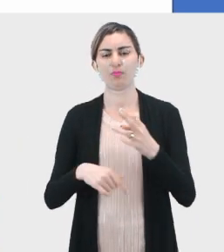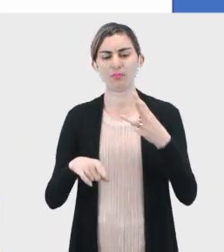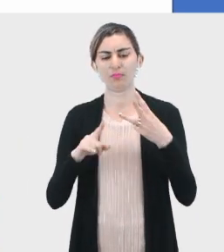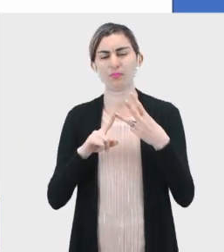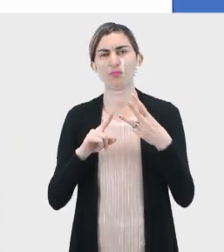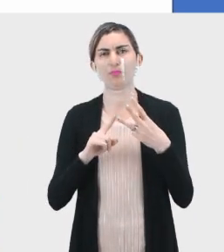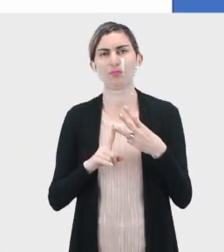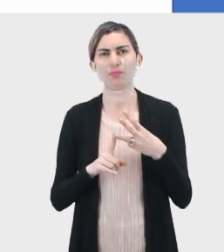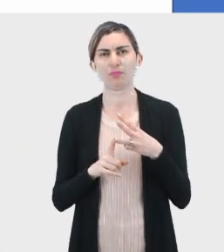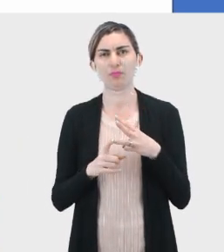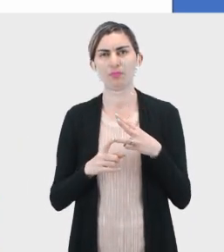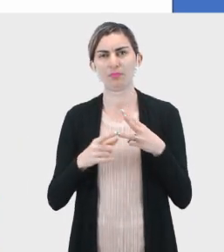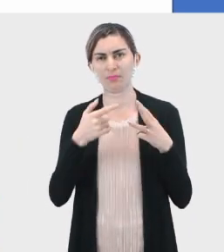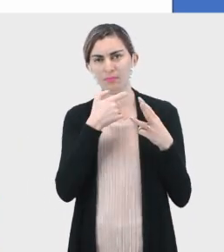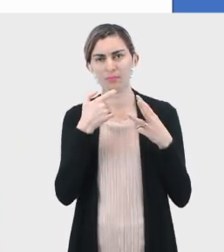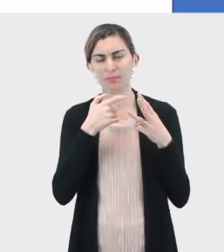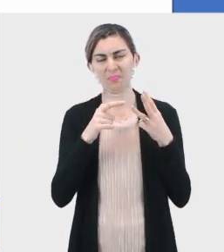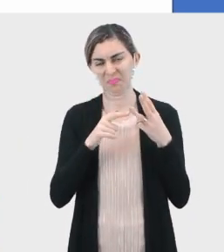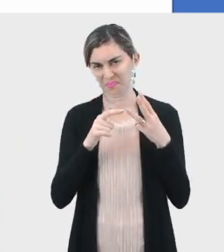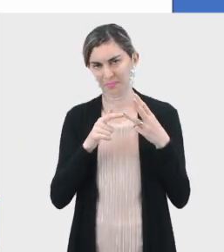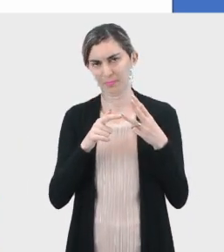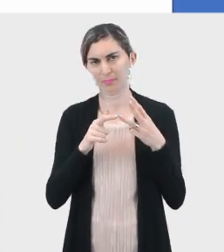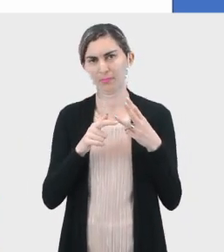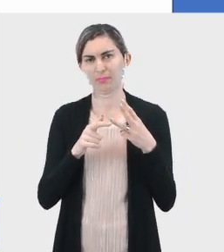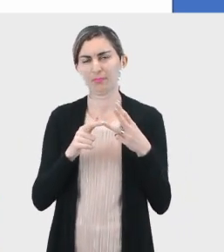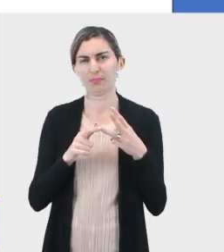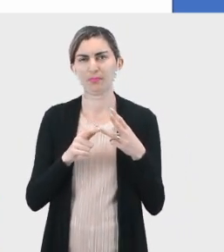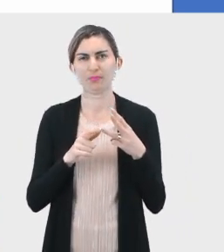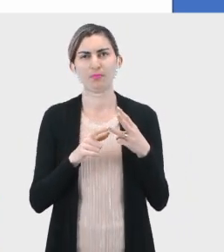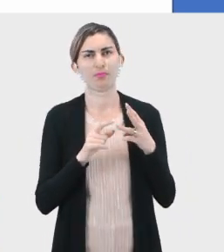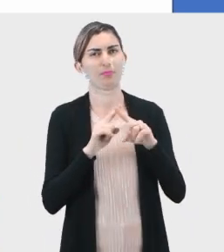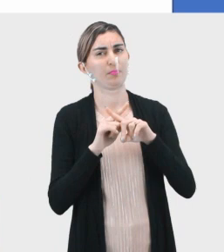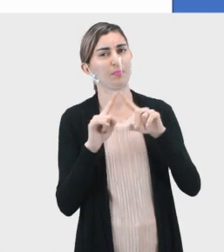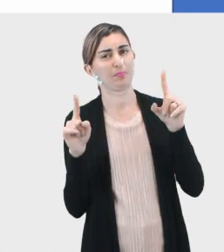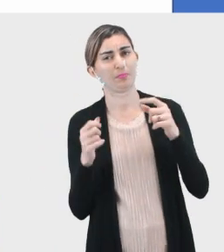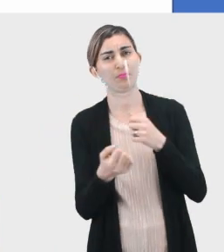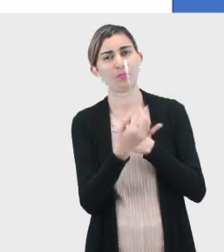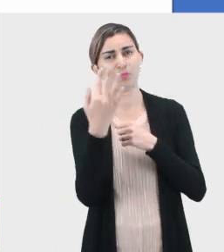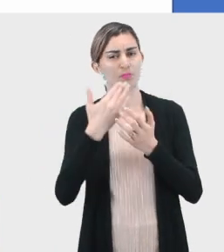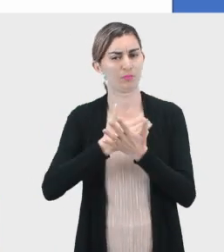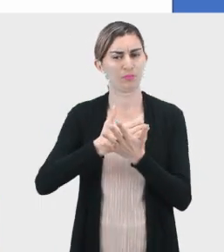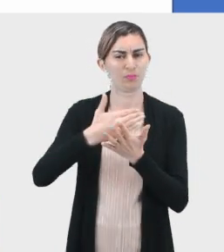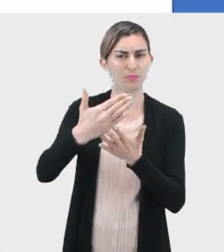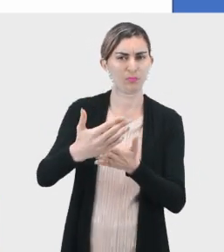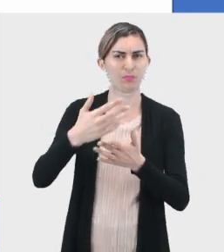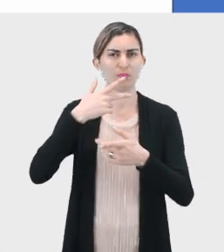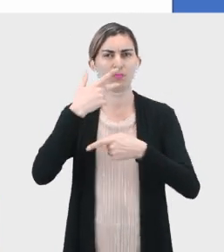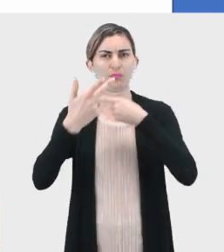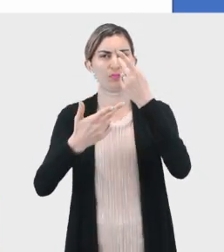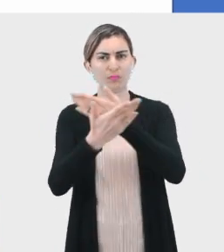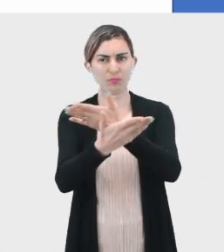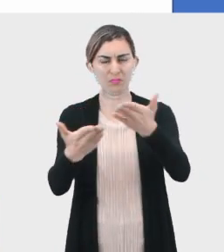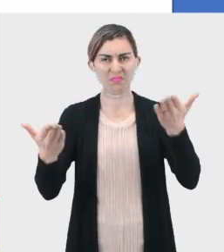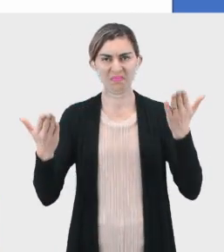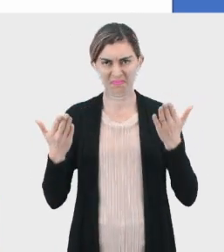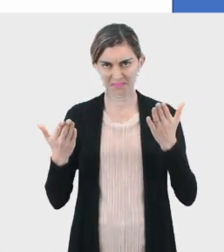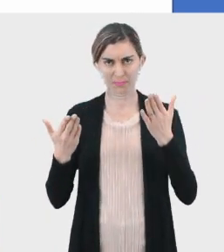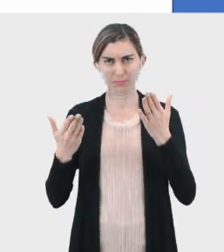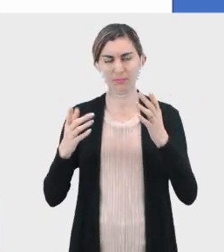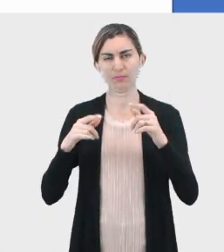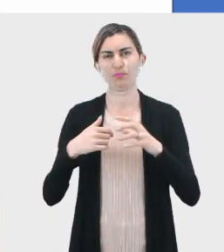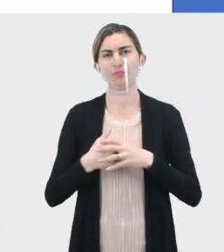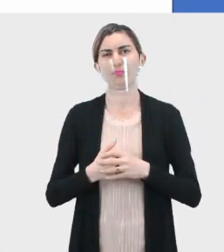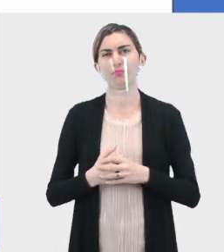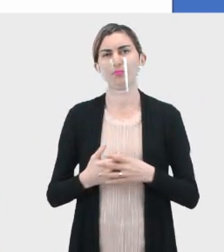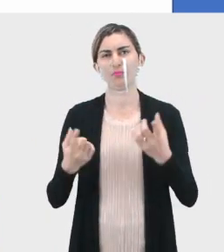But when I start to tell them, mas quando eu começo a dizer a elas,